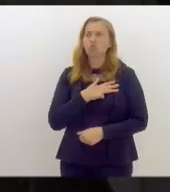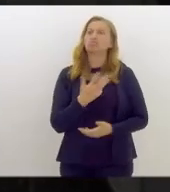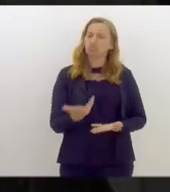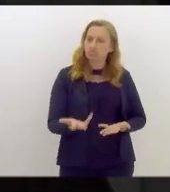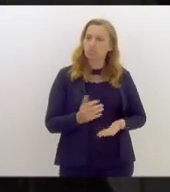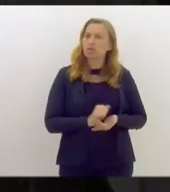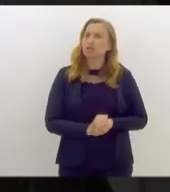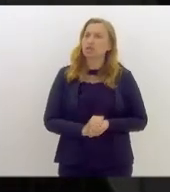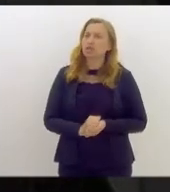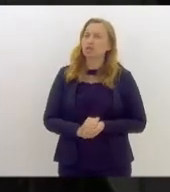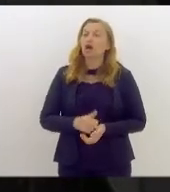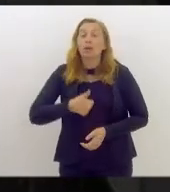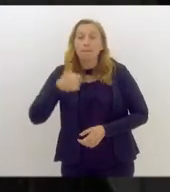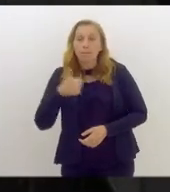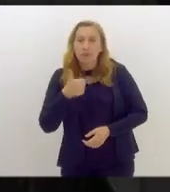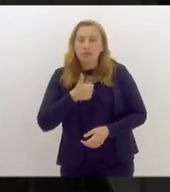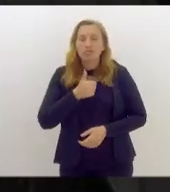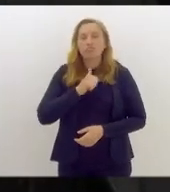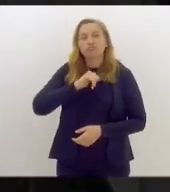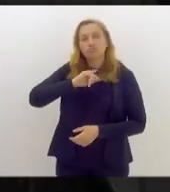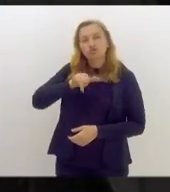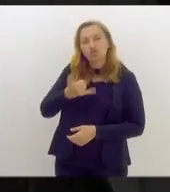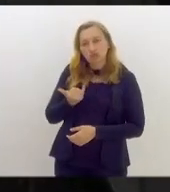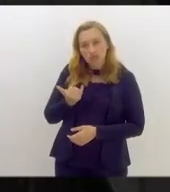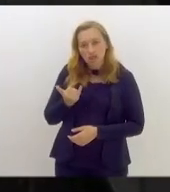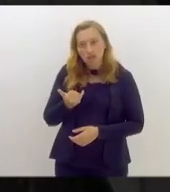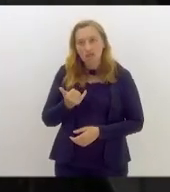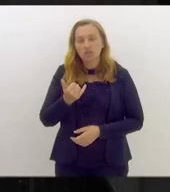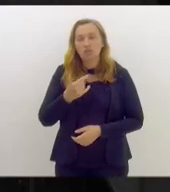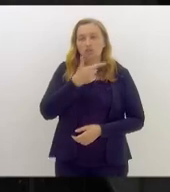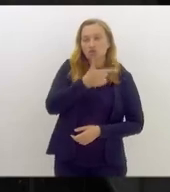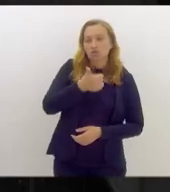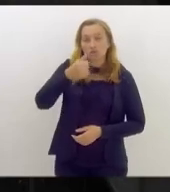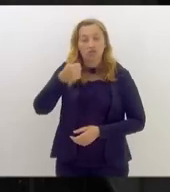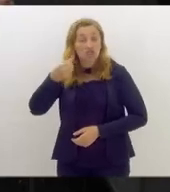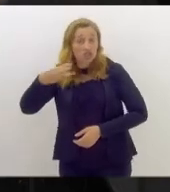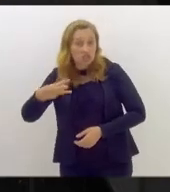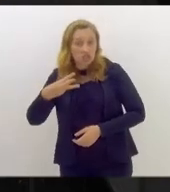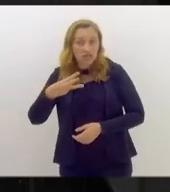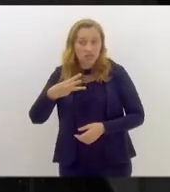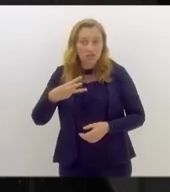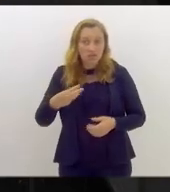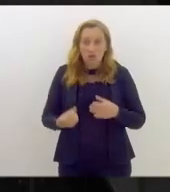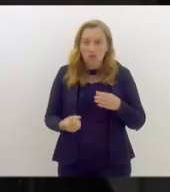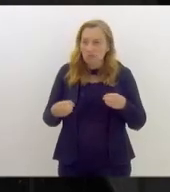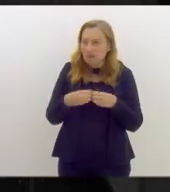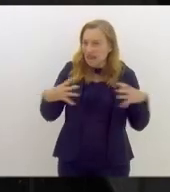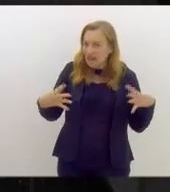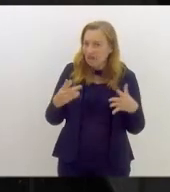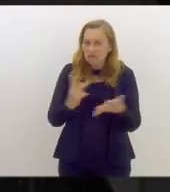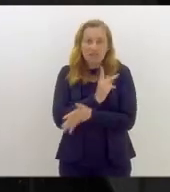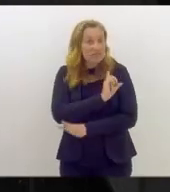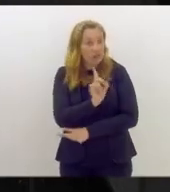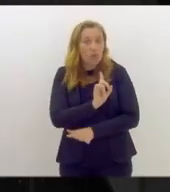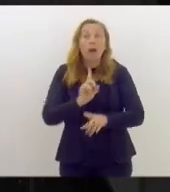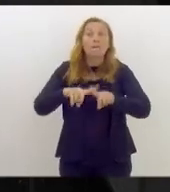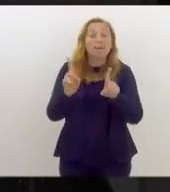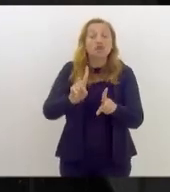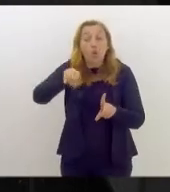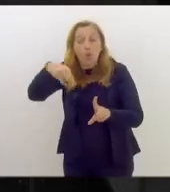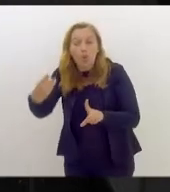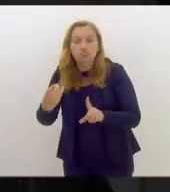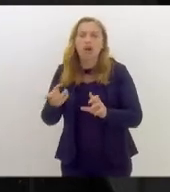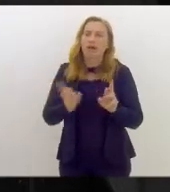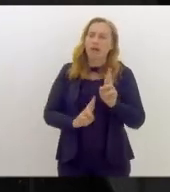de que a partir de Primeiro de Janeiro 2023 não vai acontecer no Milagre não é isso que a gente tá falando mas uma outra